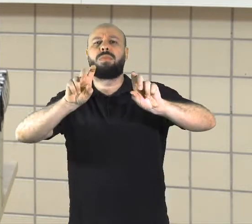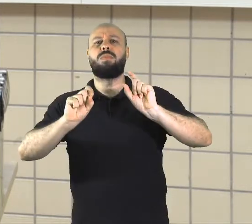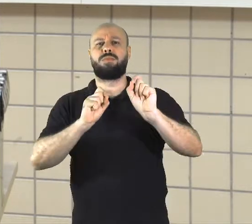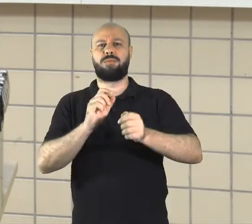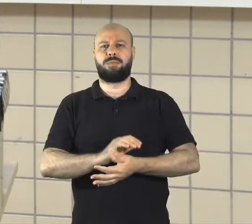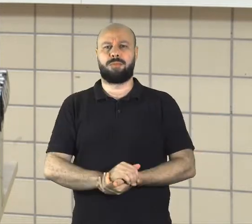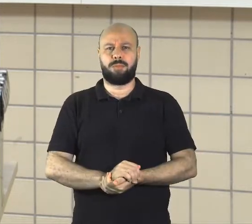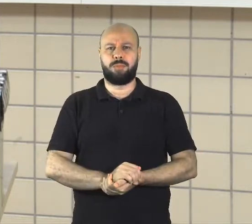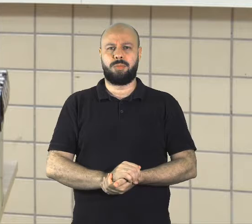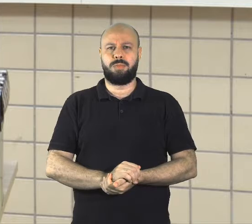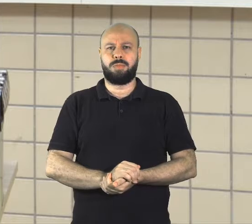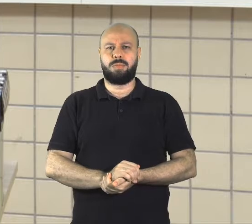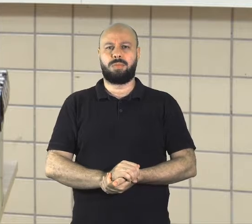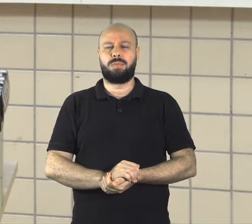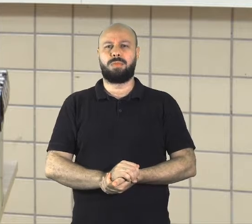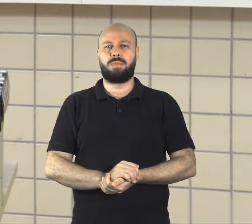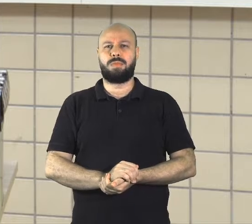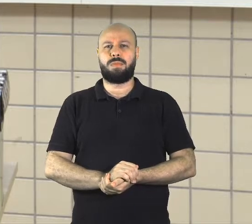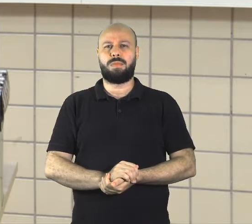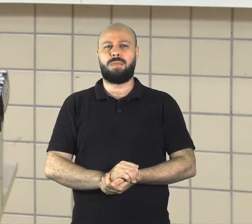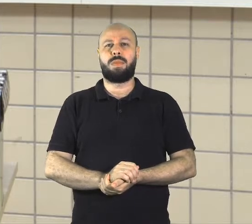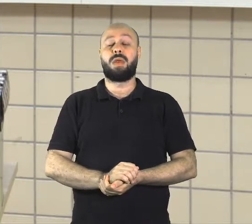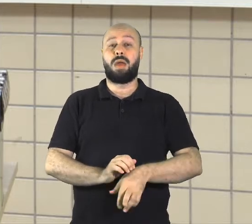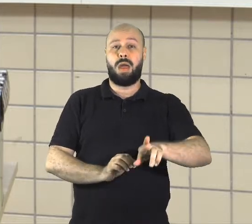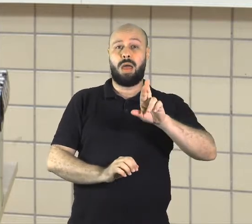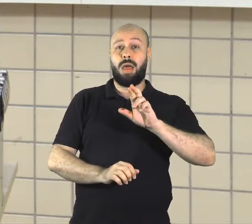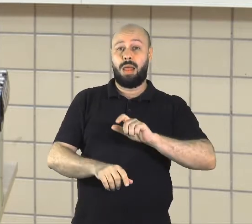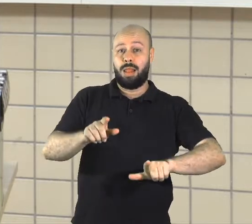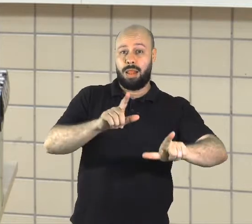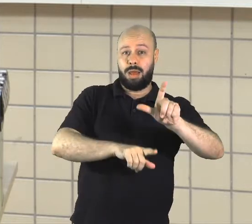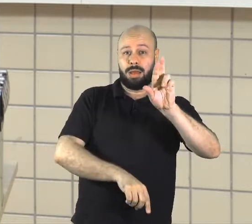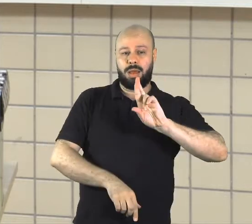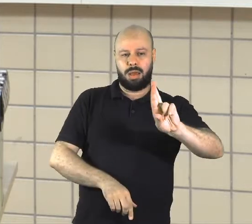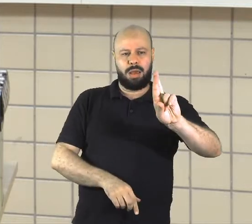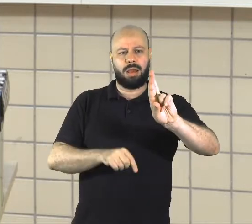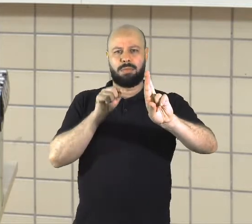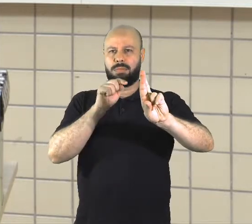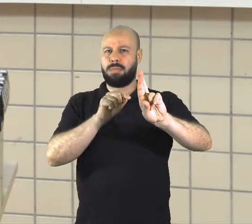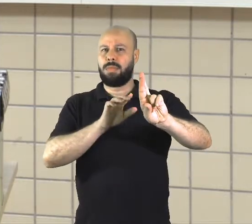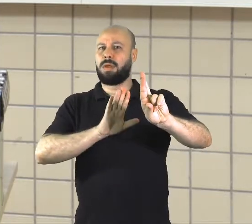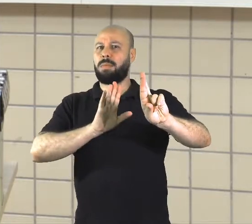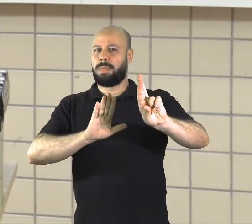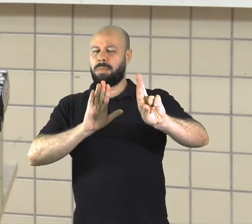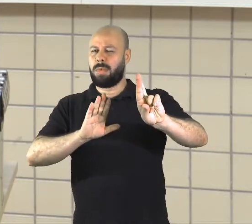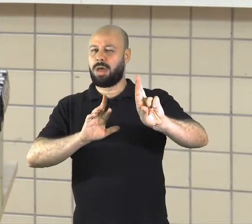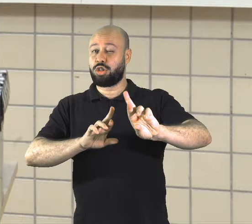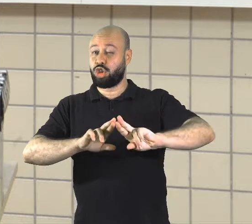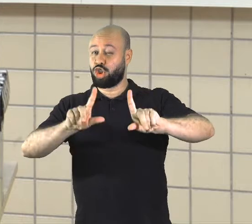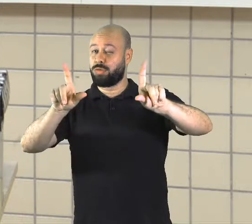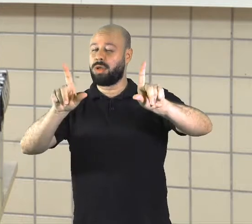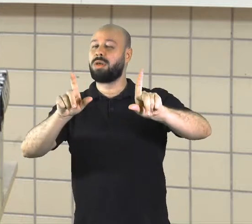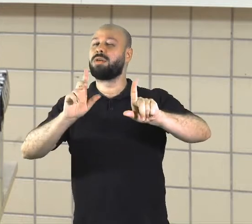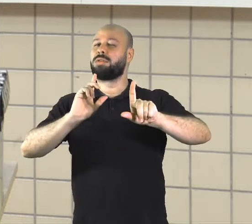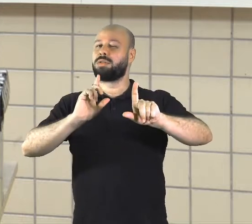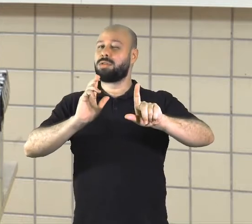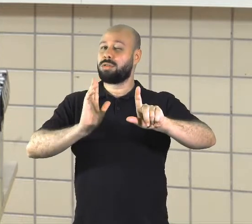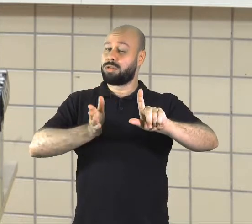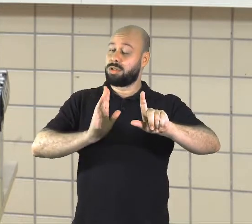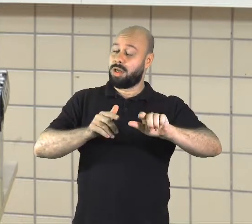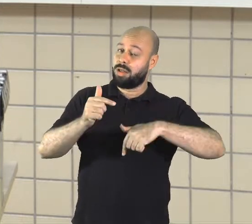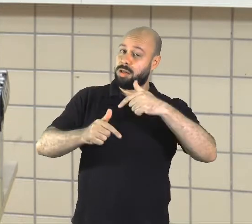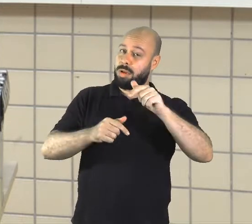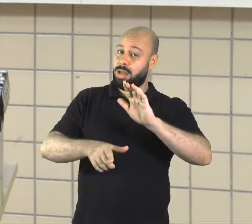Nós vamos trabalhar com R. É a letrinha R, só que de uma forma diferente do que a gente tem trabalhado as outras letras.